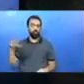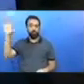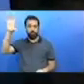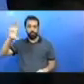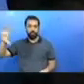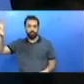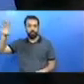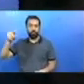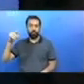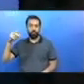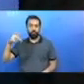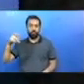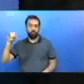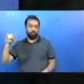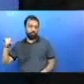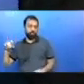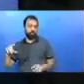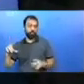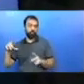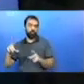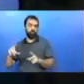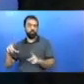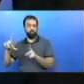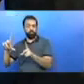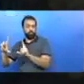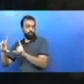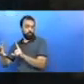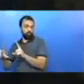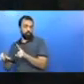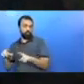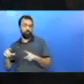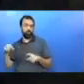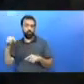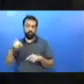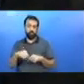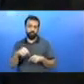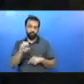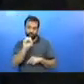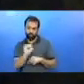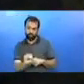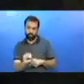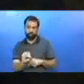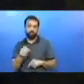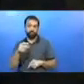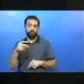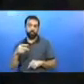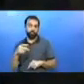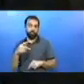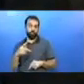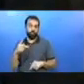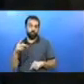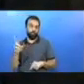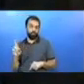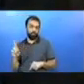Nordeste. E aqui é o boi de mamão no Paraná, lá na região Sul. Então vocês veem como esta mesma história ela anda,